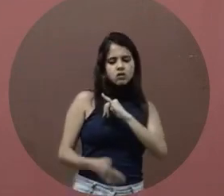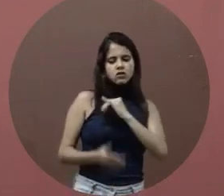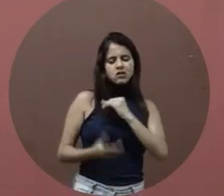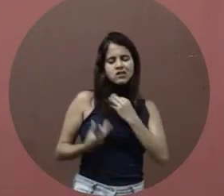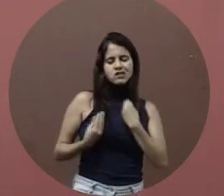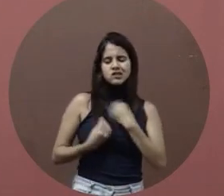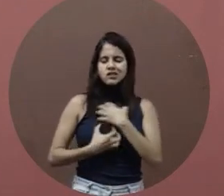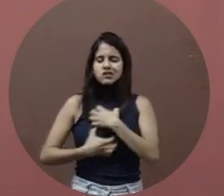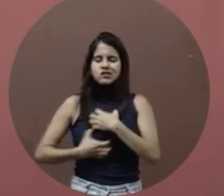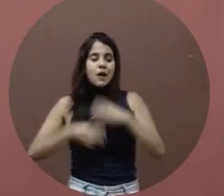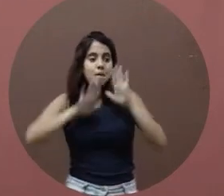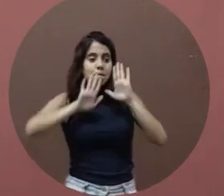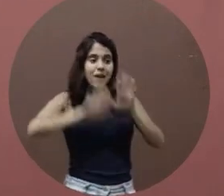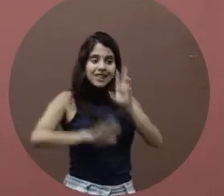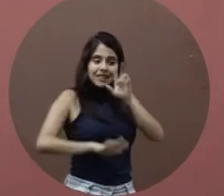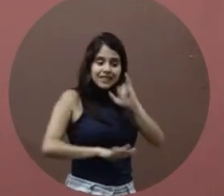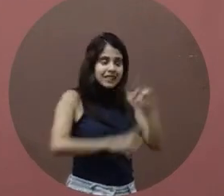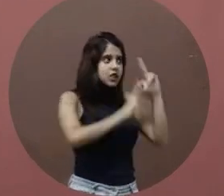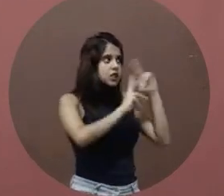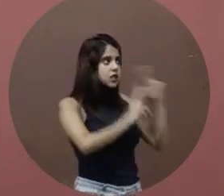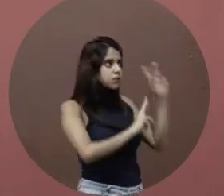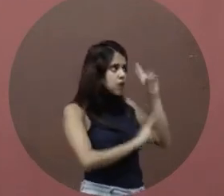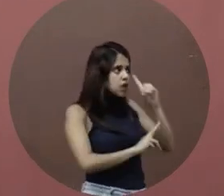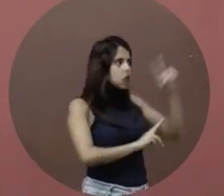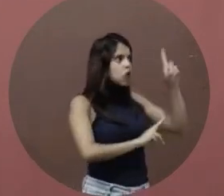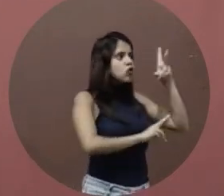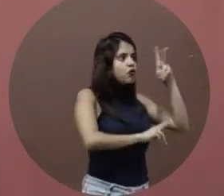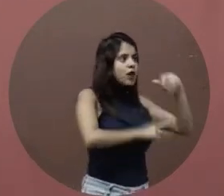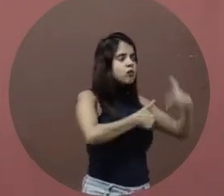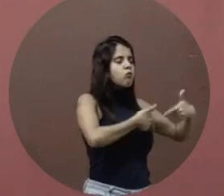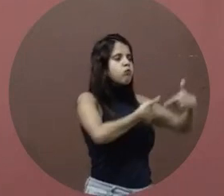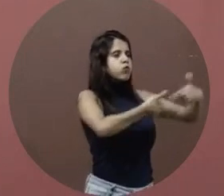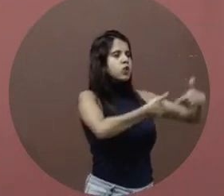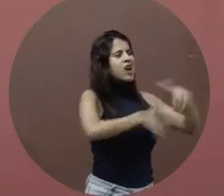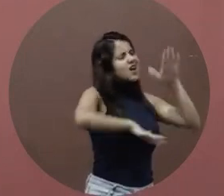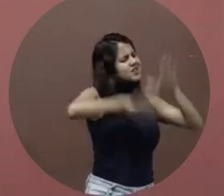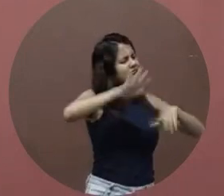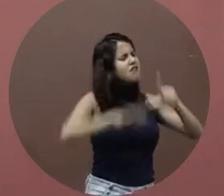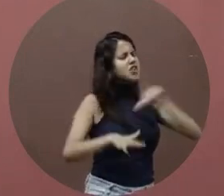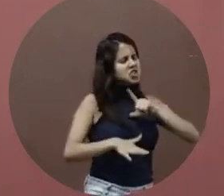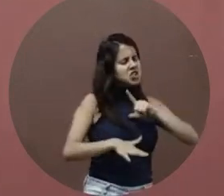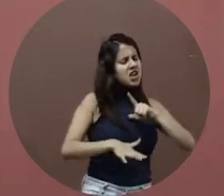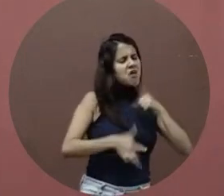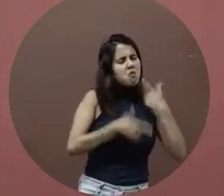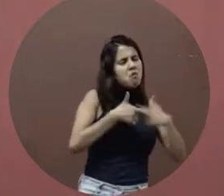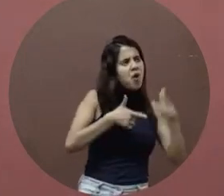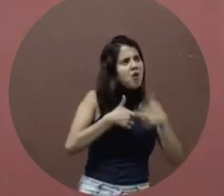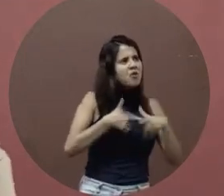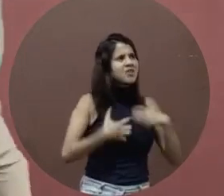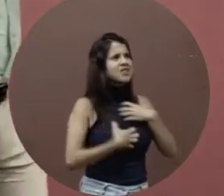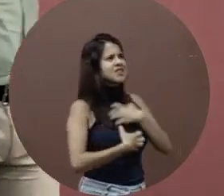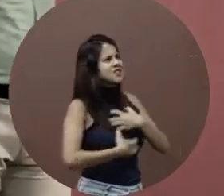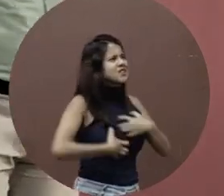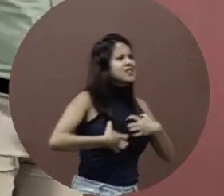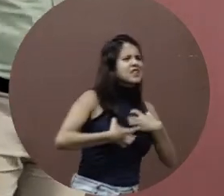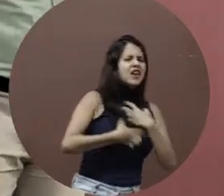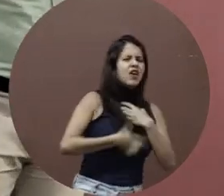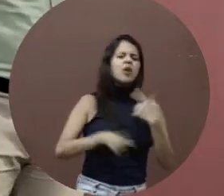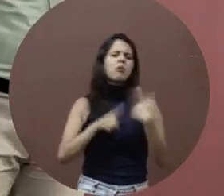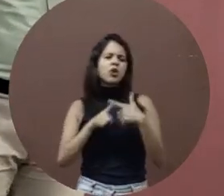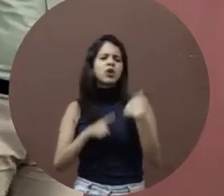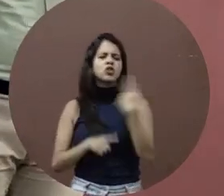Pode haver cansaço. Pode haver batalha, pode haver angústia, porque a gente é